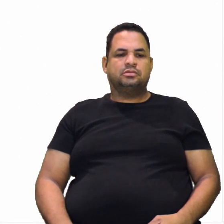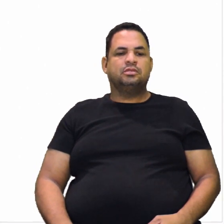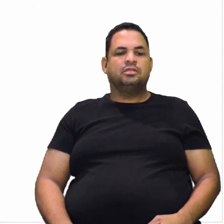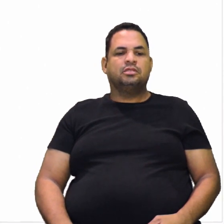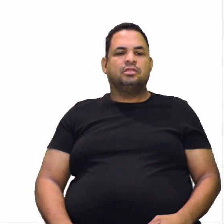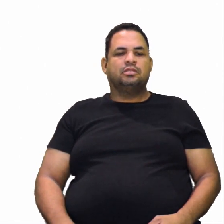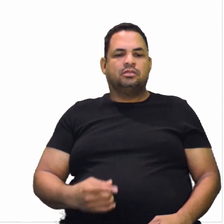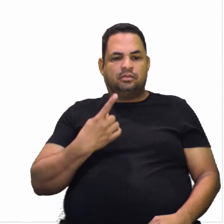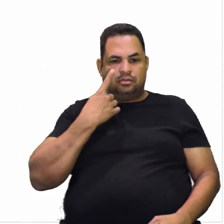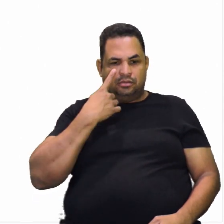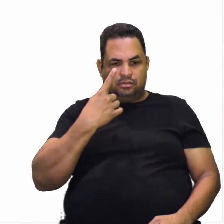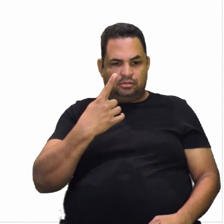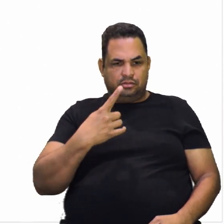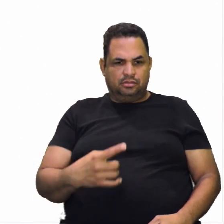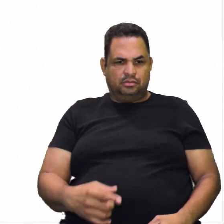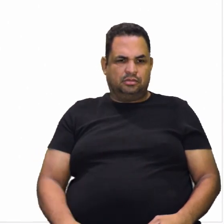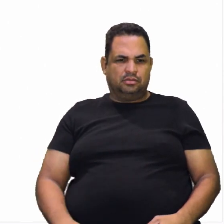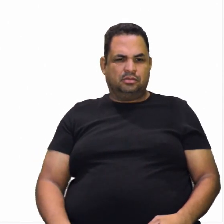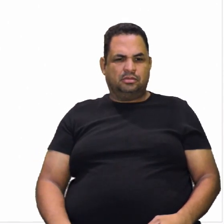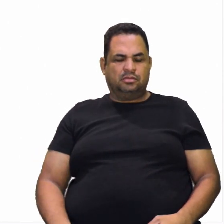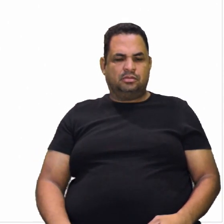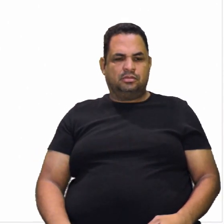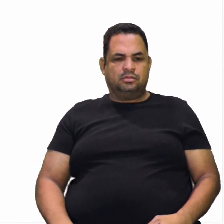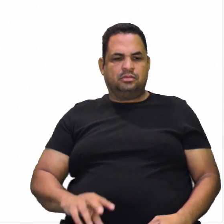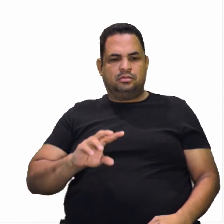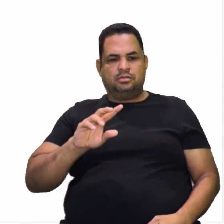Olha aí, hein?